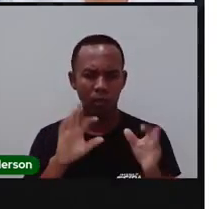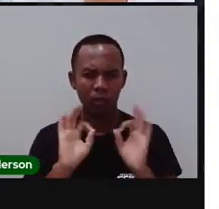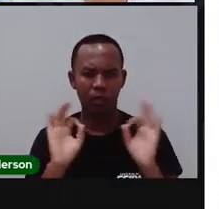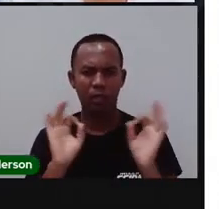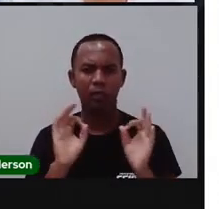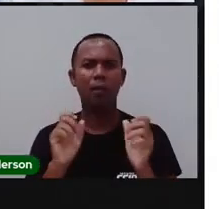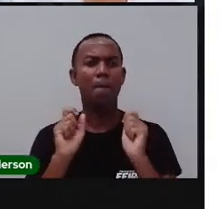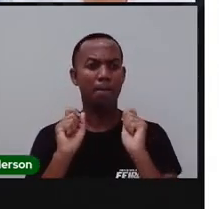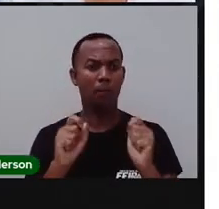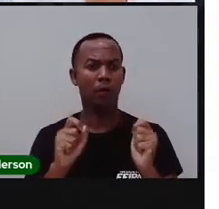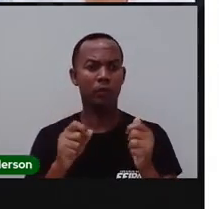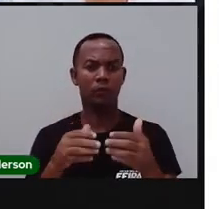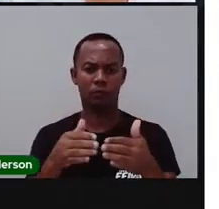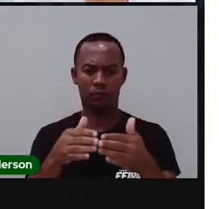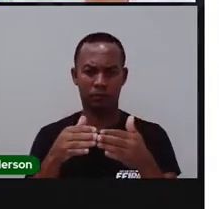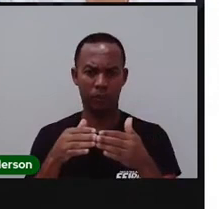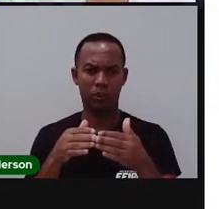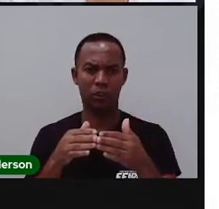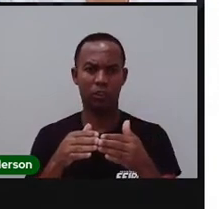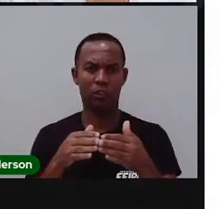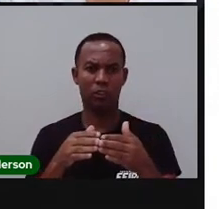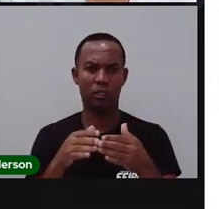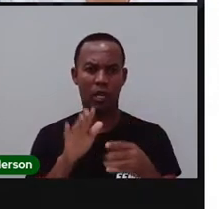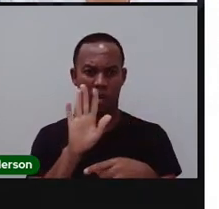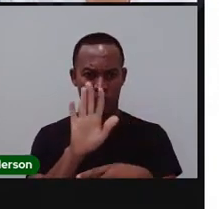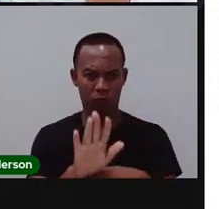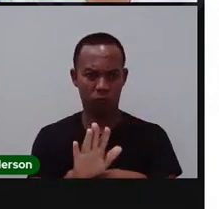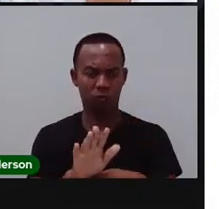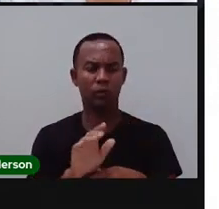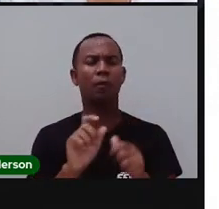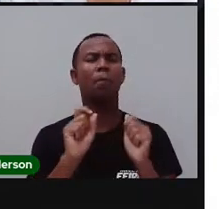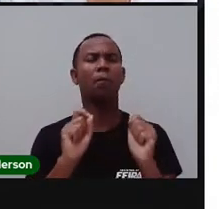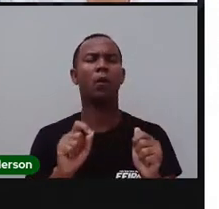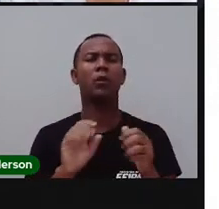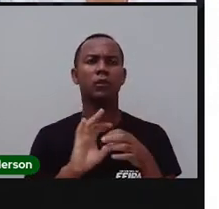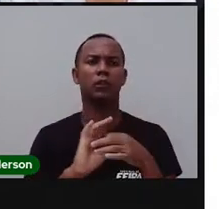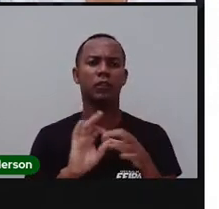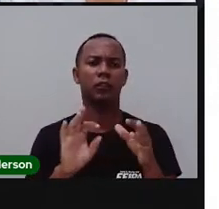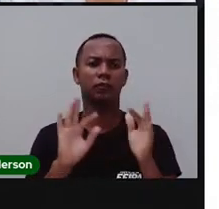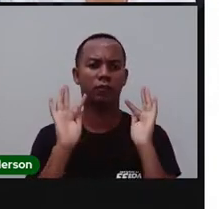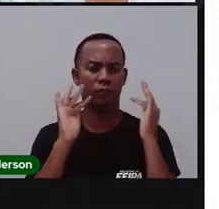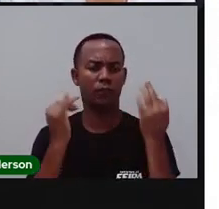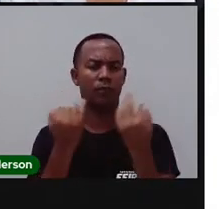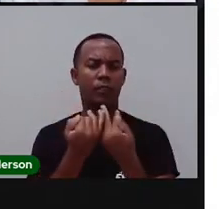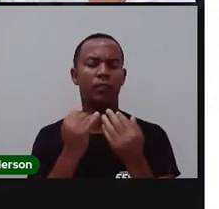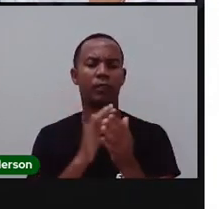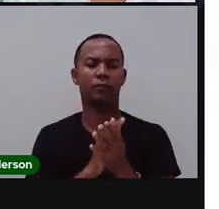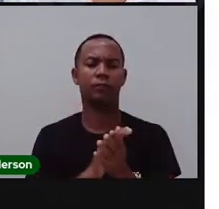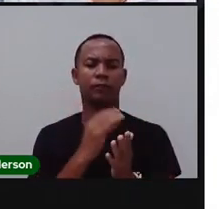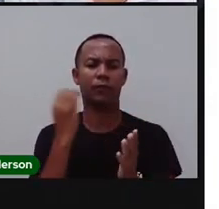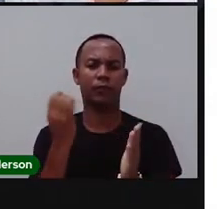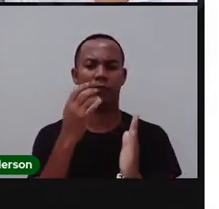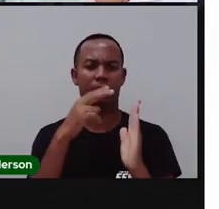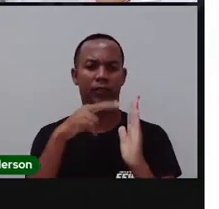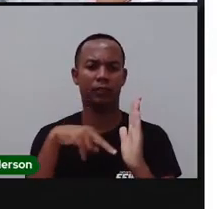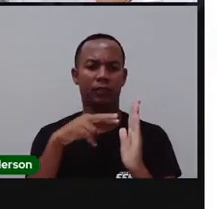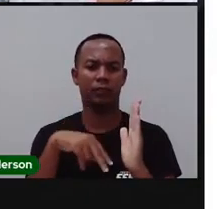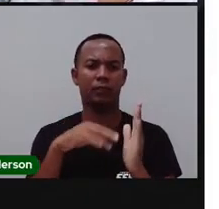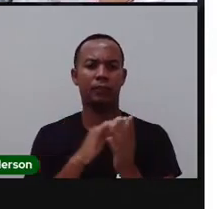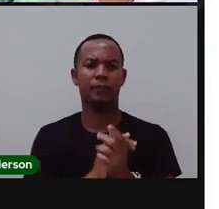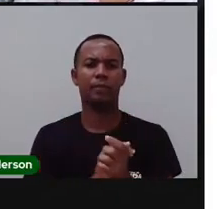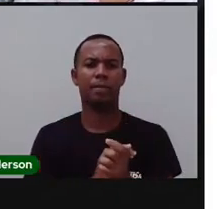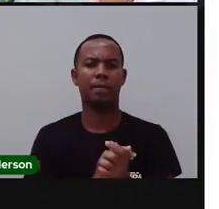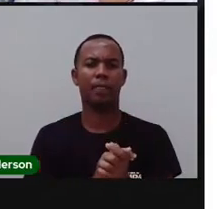pedir ajuda de um adulto? Beleza, o importante é que você faça a leitura, certo? Bom, e o que é